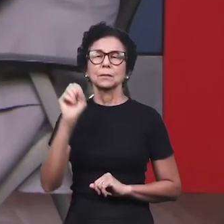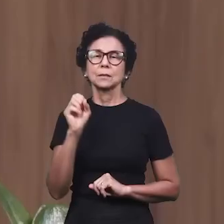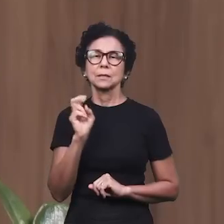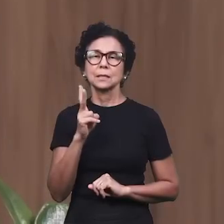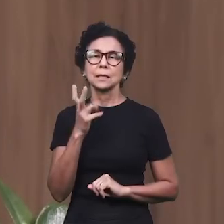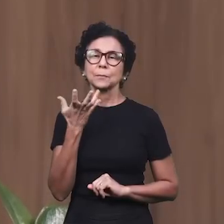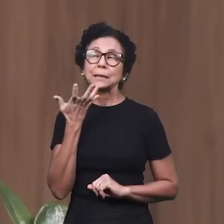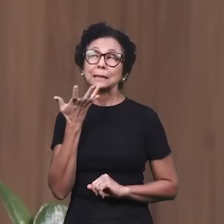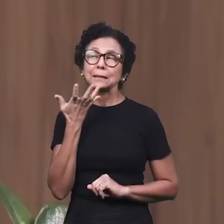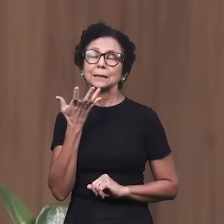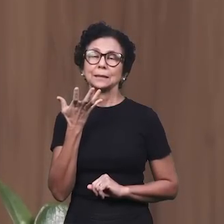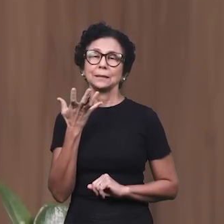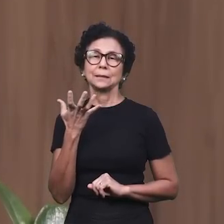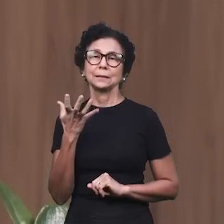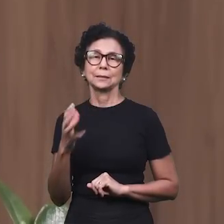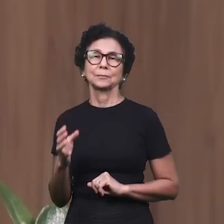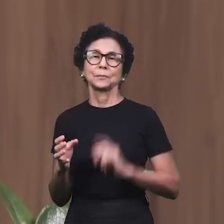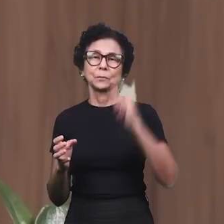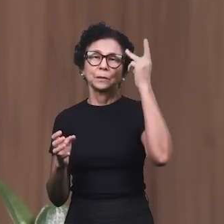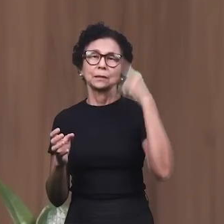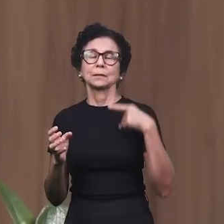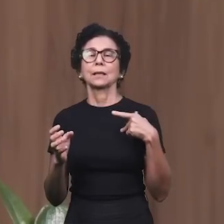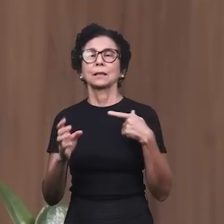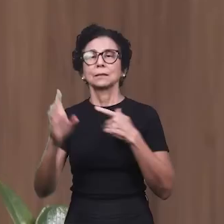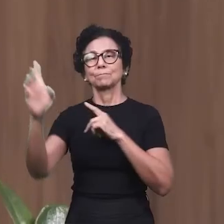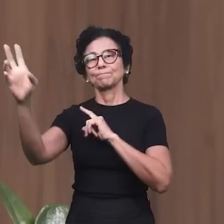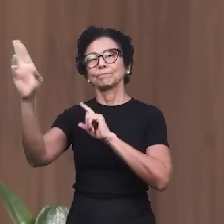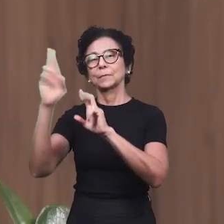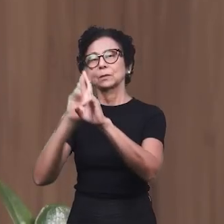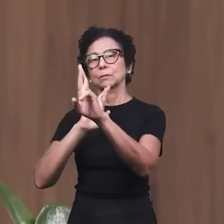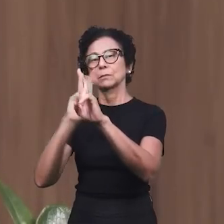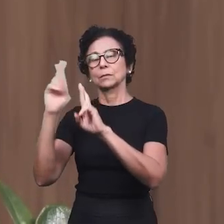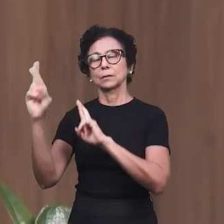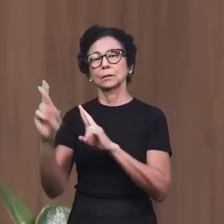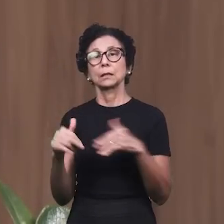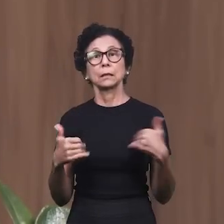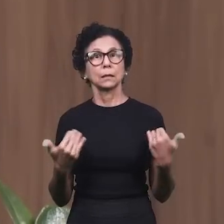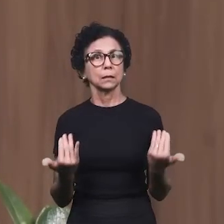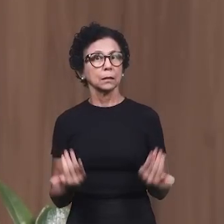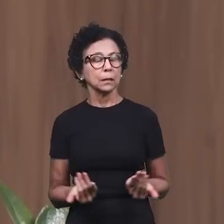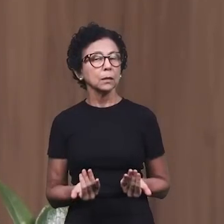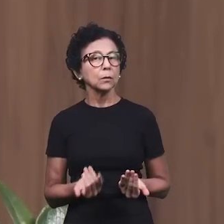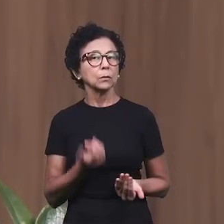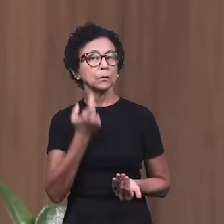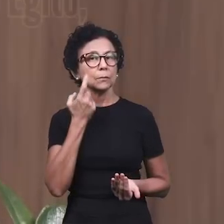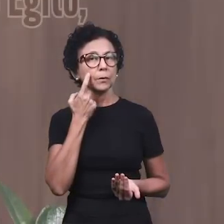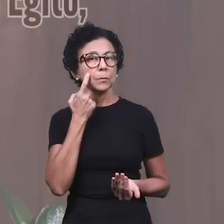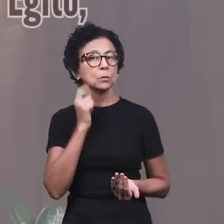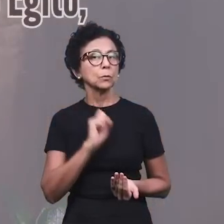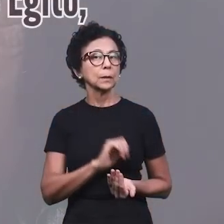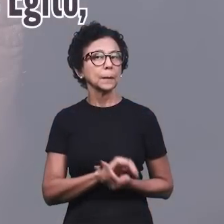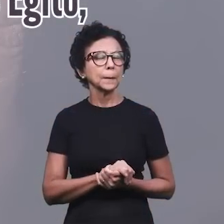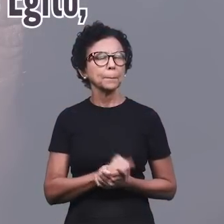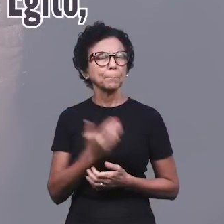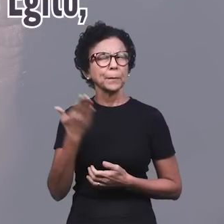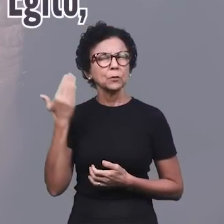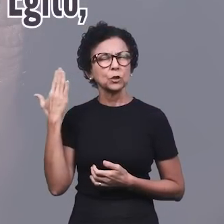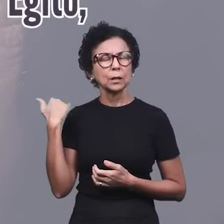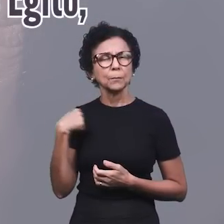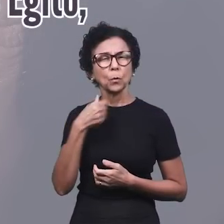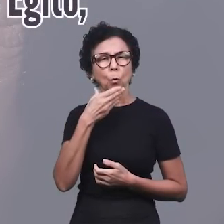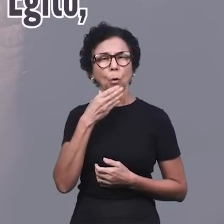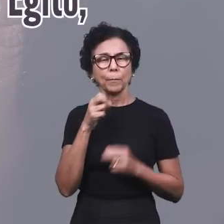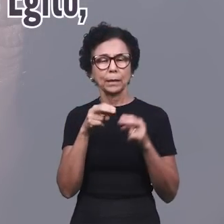homem. Então, nós podemos ver uma situação que ele chamou Noé, depois